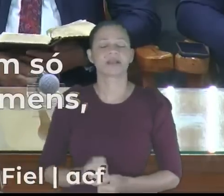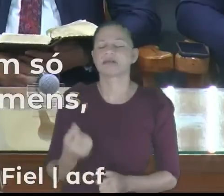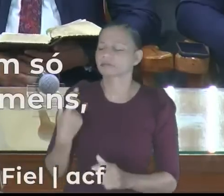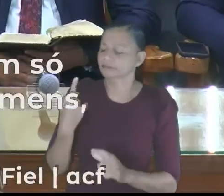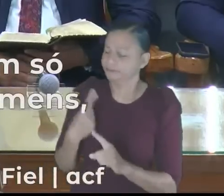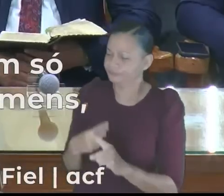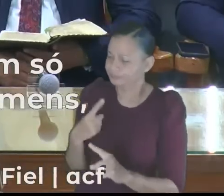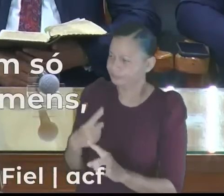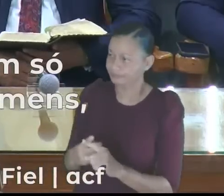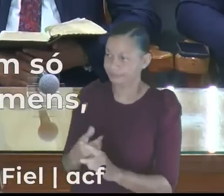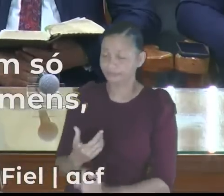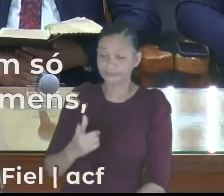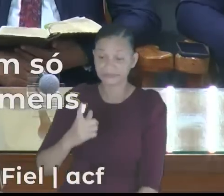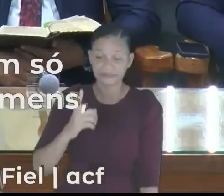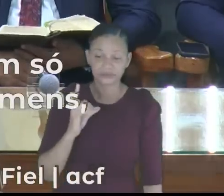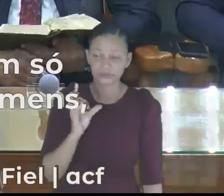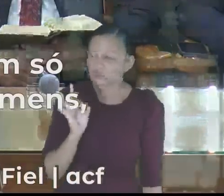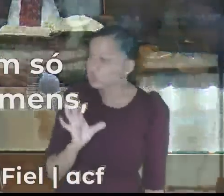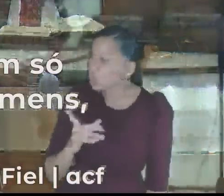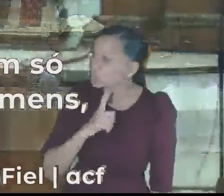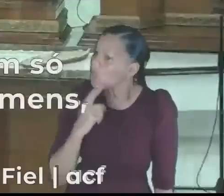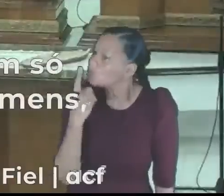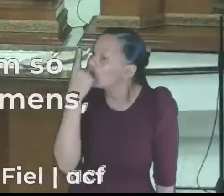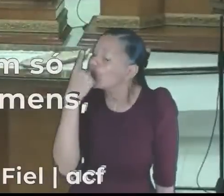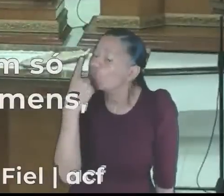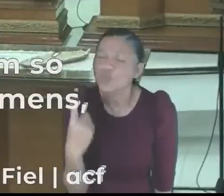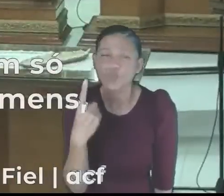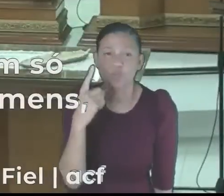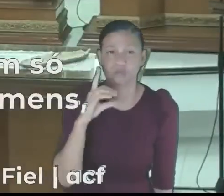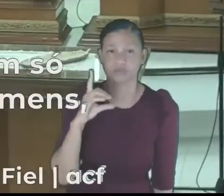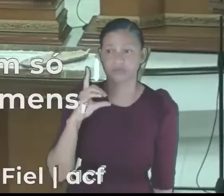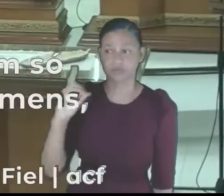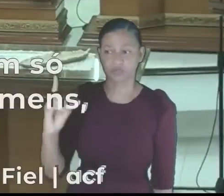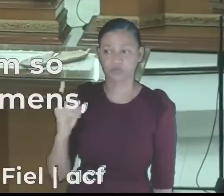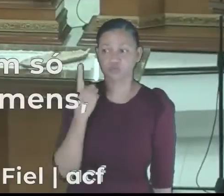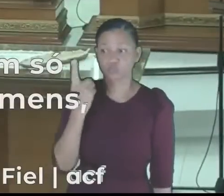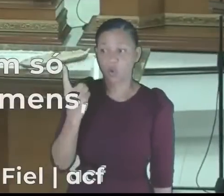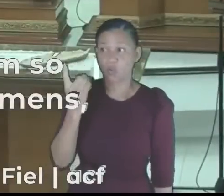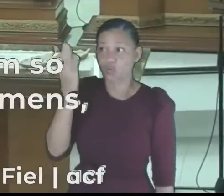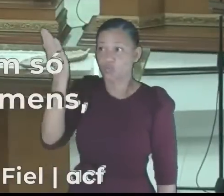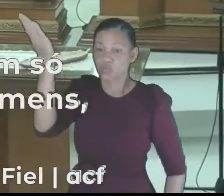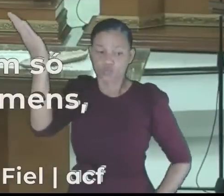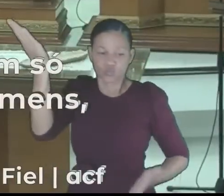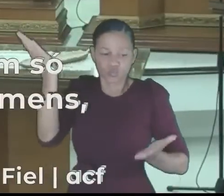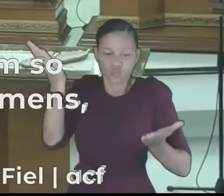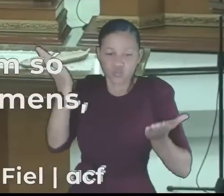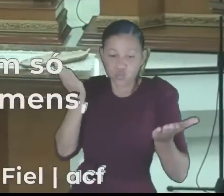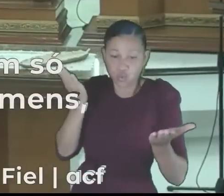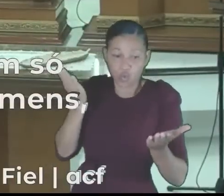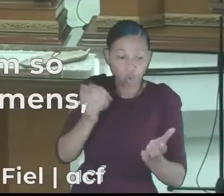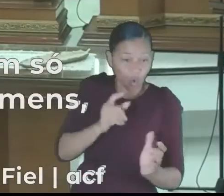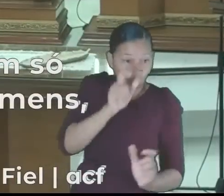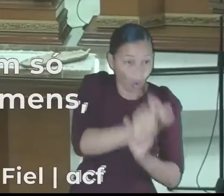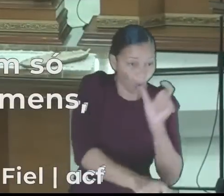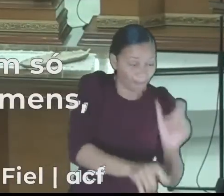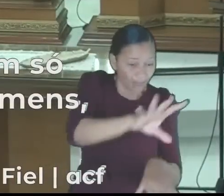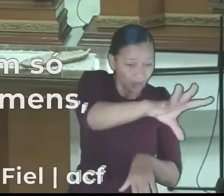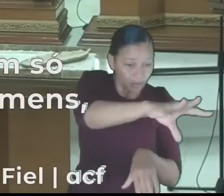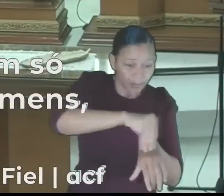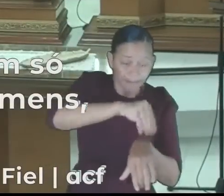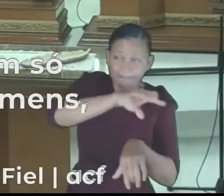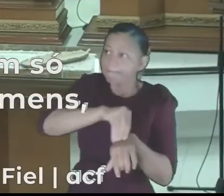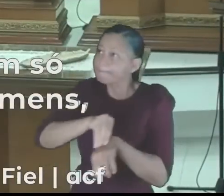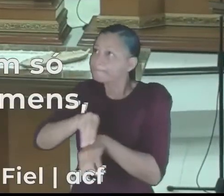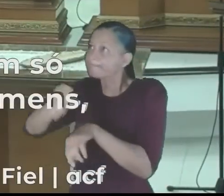Porque há um só Deus e um só mediador entre Deus e os homens,